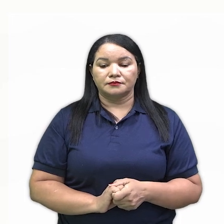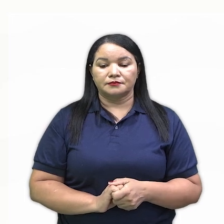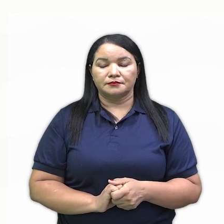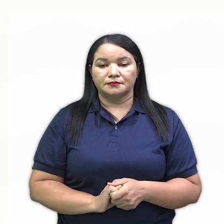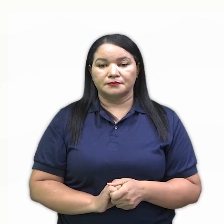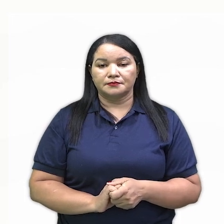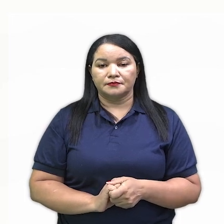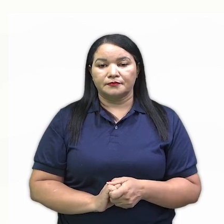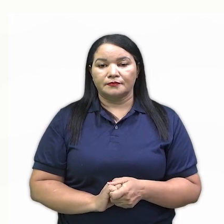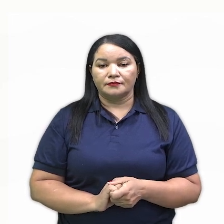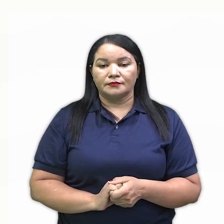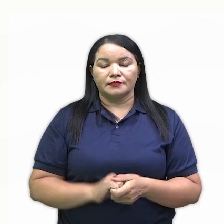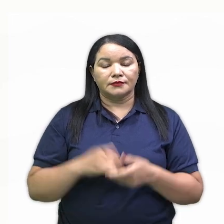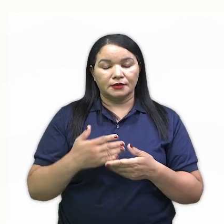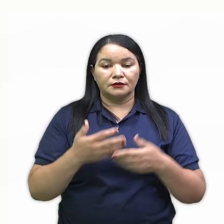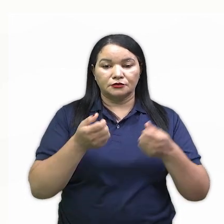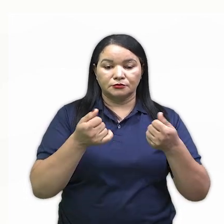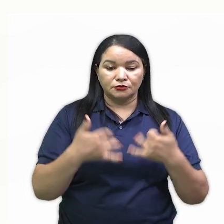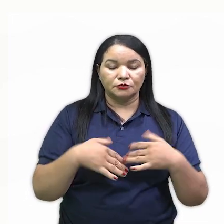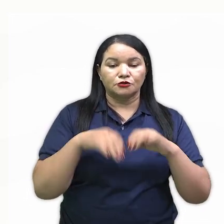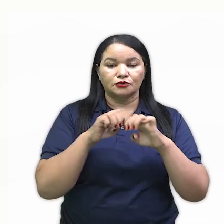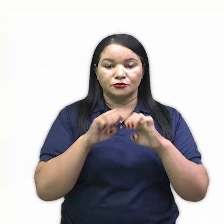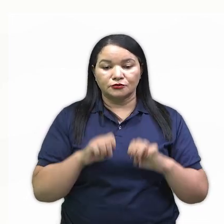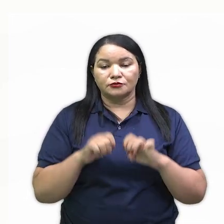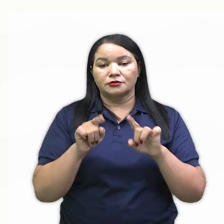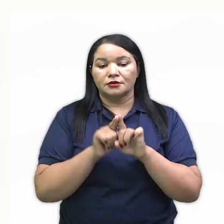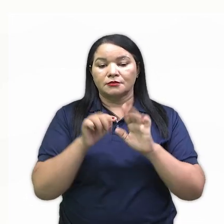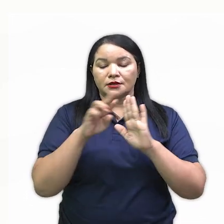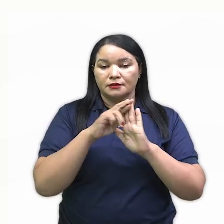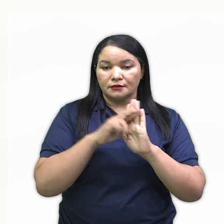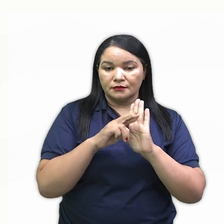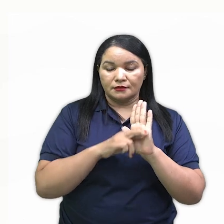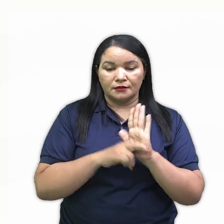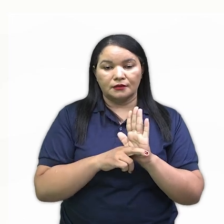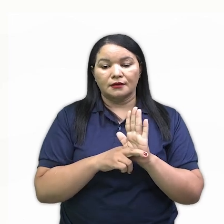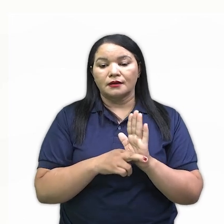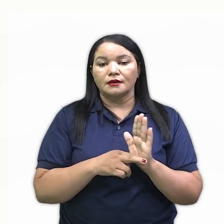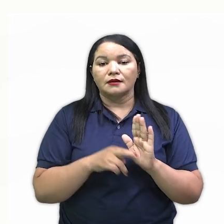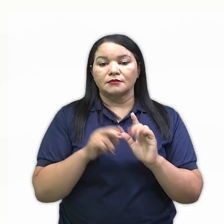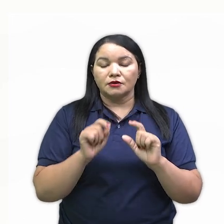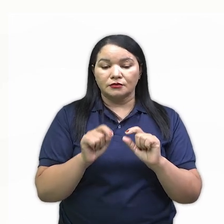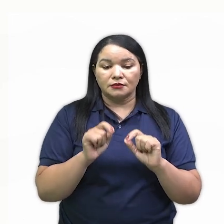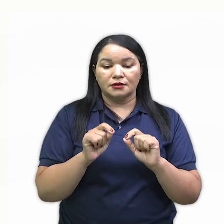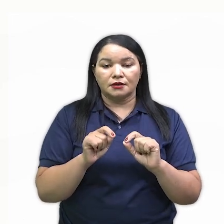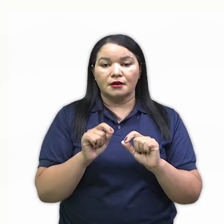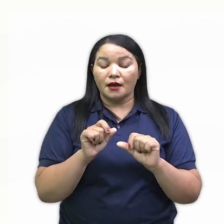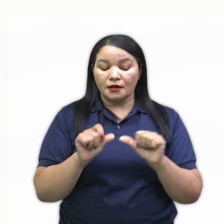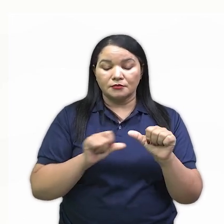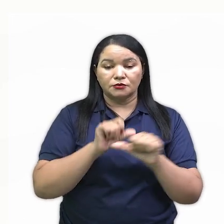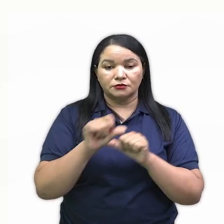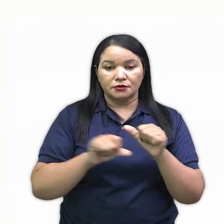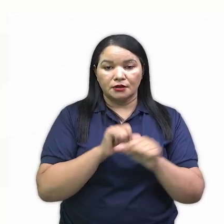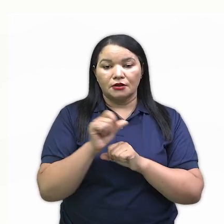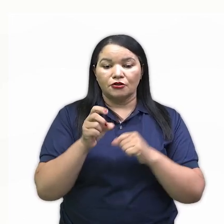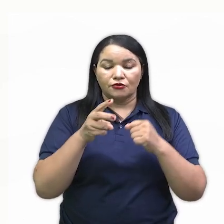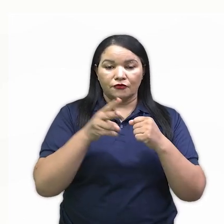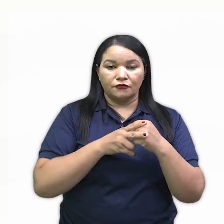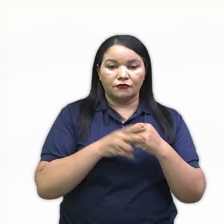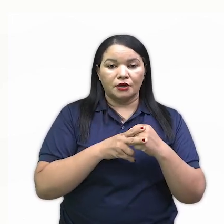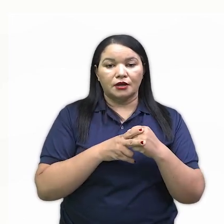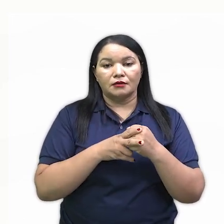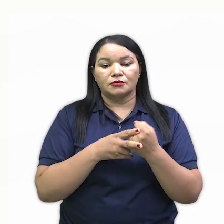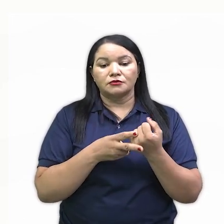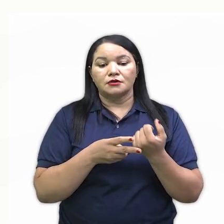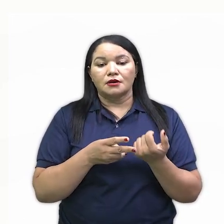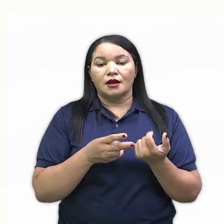Então, nós falamos aí sobre as estruturas, sobre as regras para mudar, né, os verbos para esse